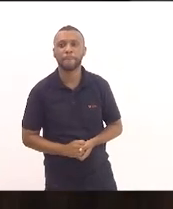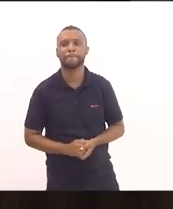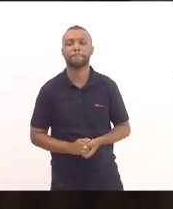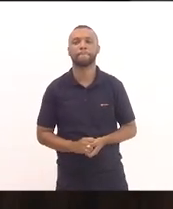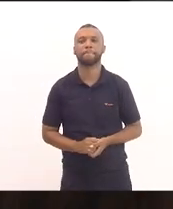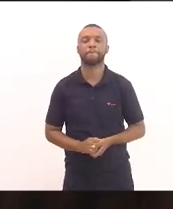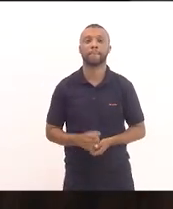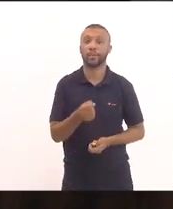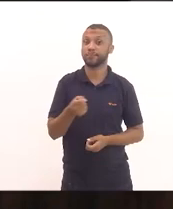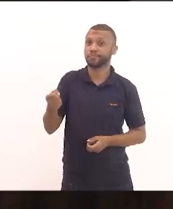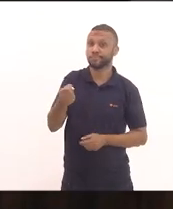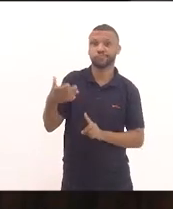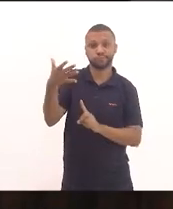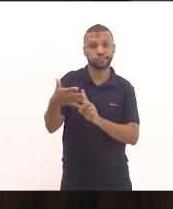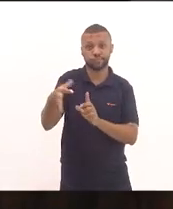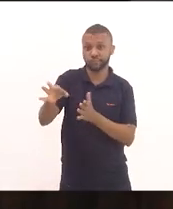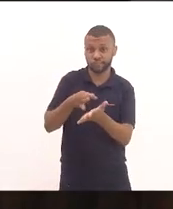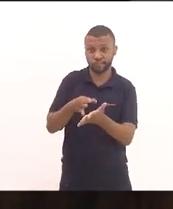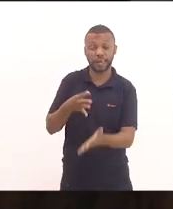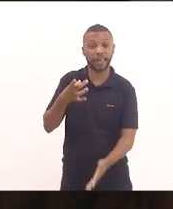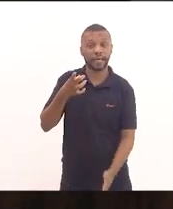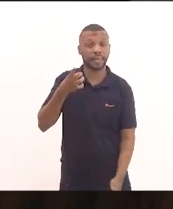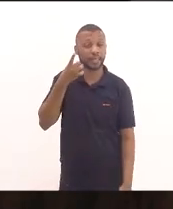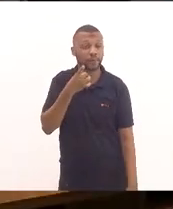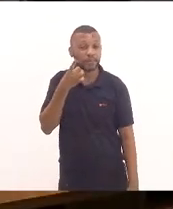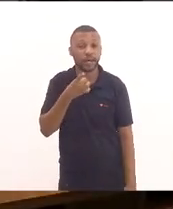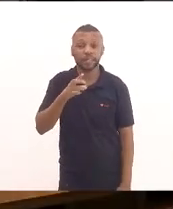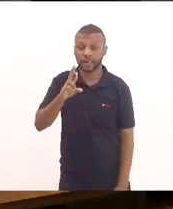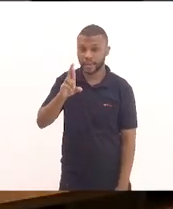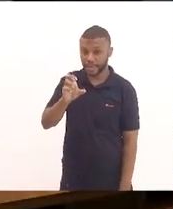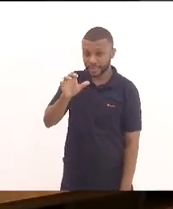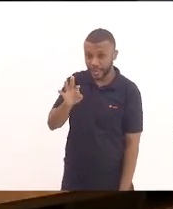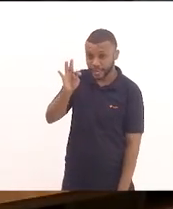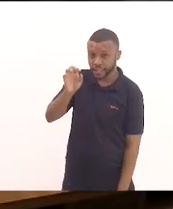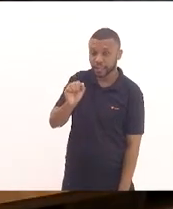Próxima oradora inscrita, deputada Renata Souza.